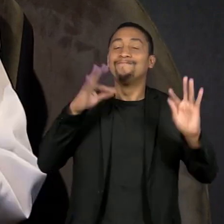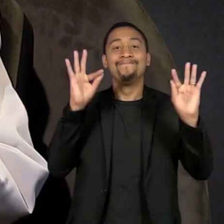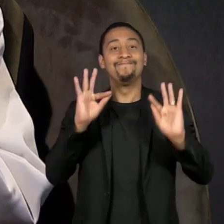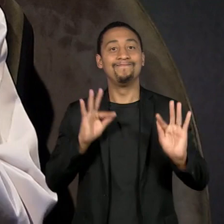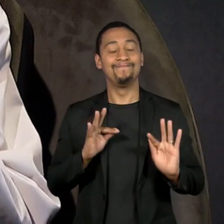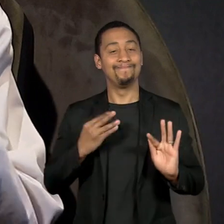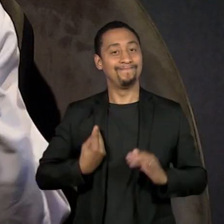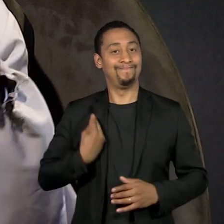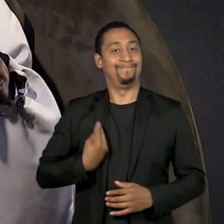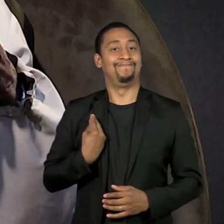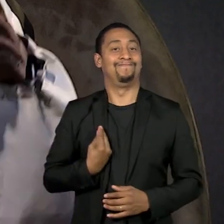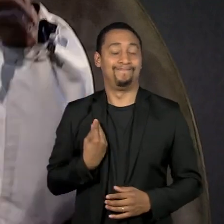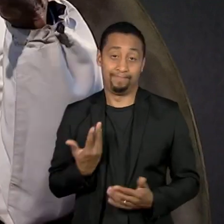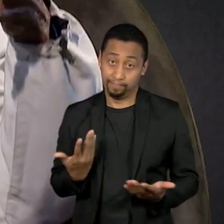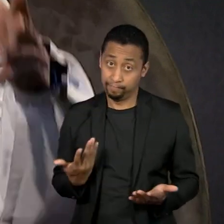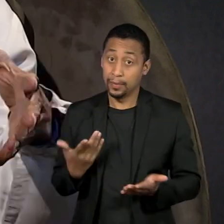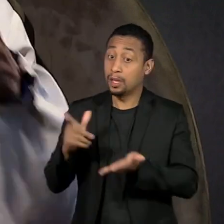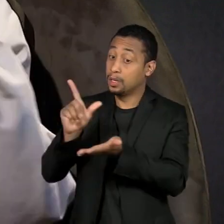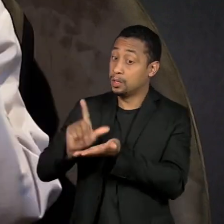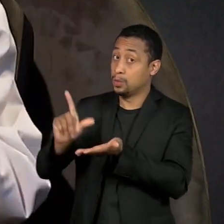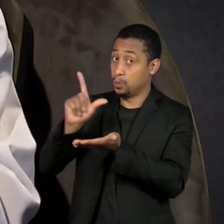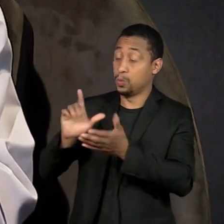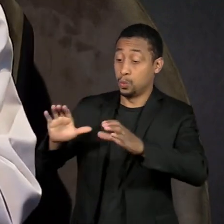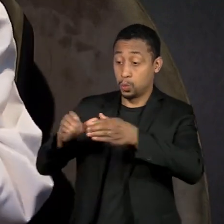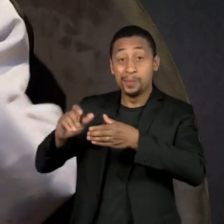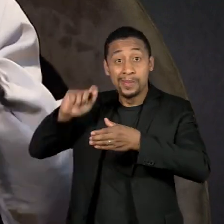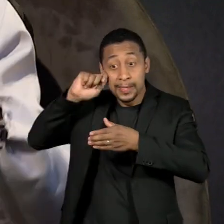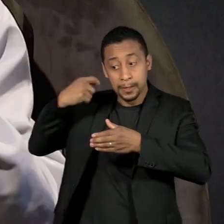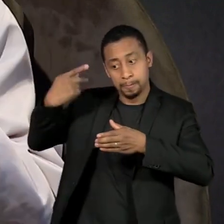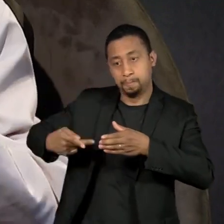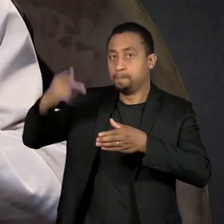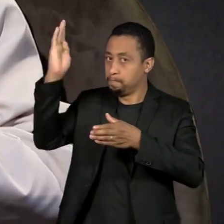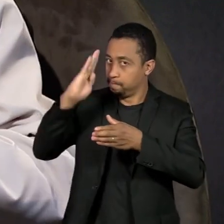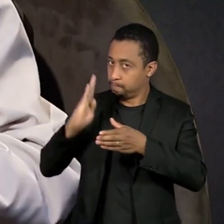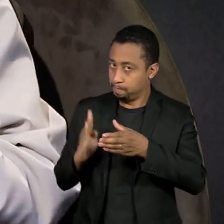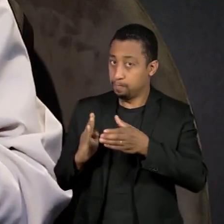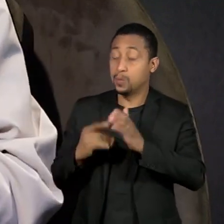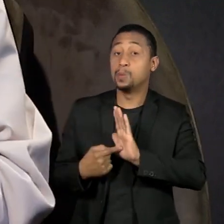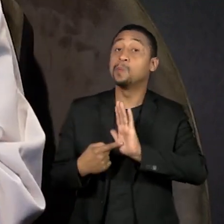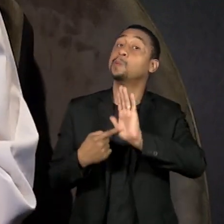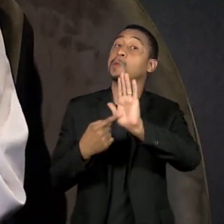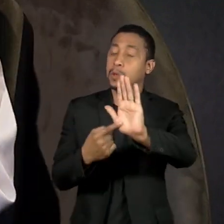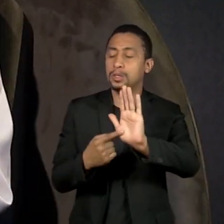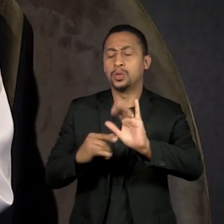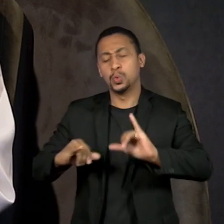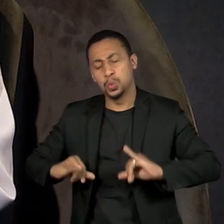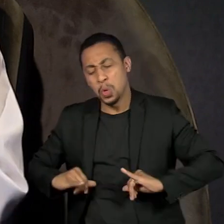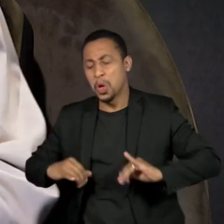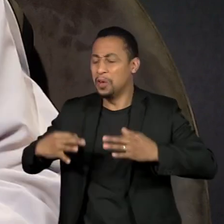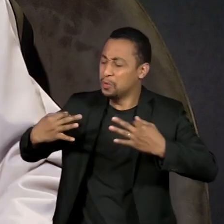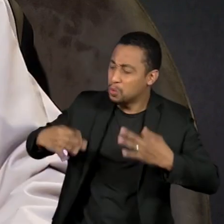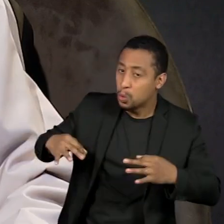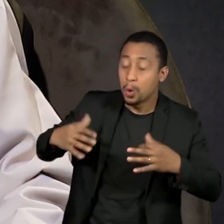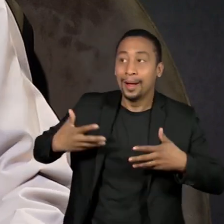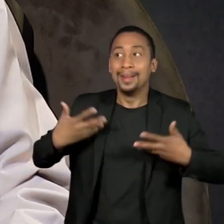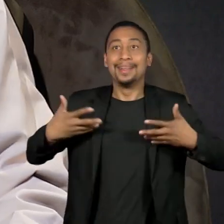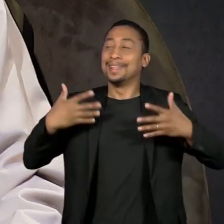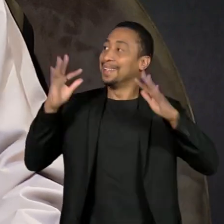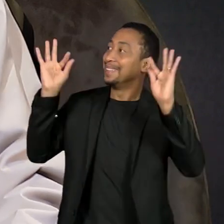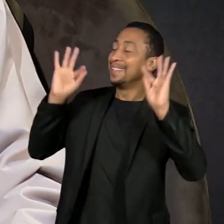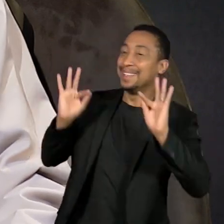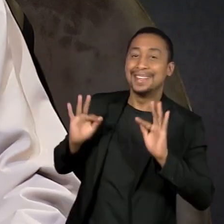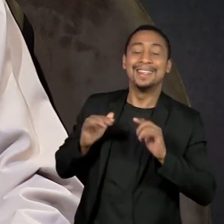Portanto, a nossa literatura negro-brasileira, ela traz isso tudo. E ela não